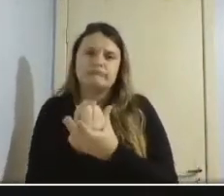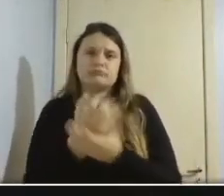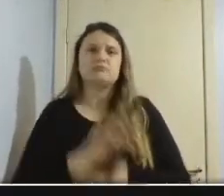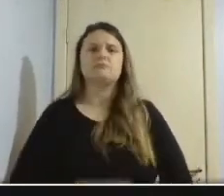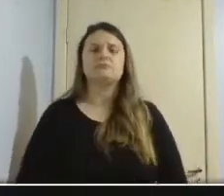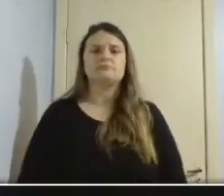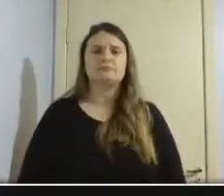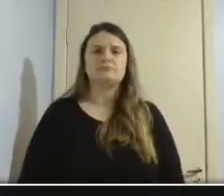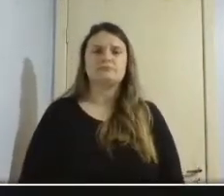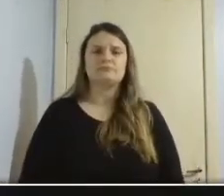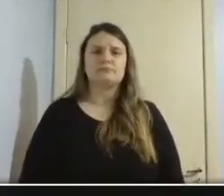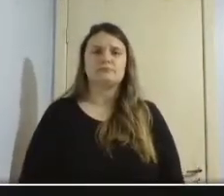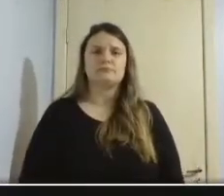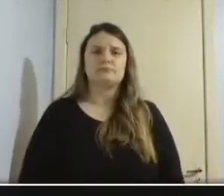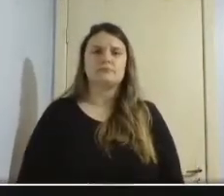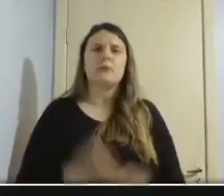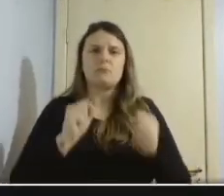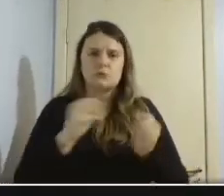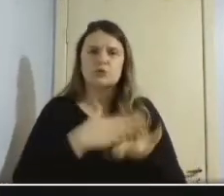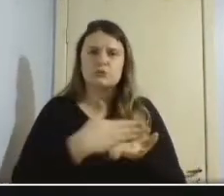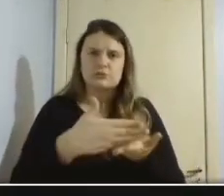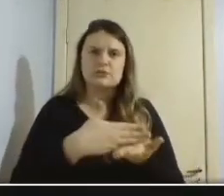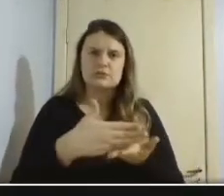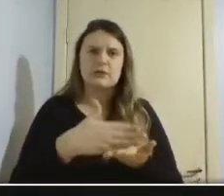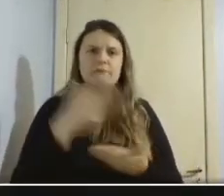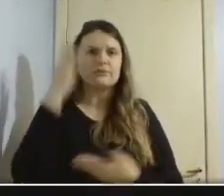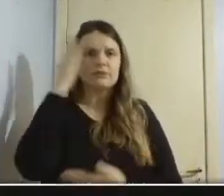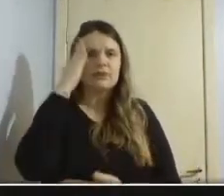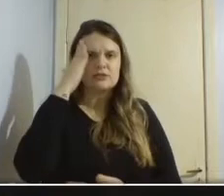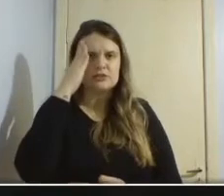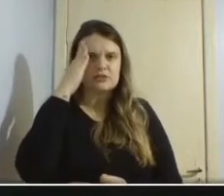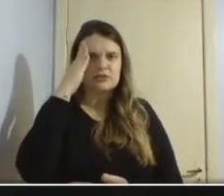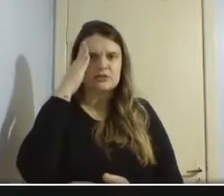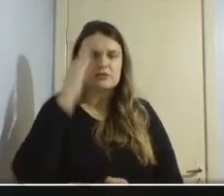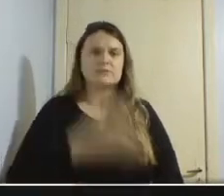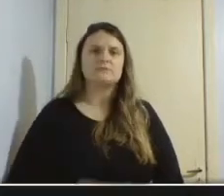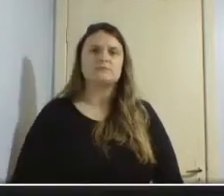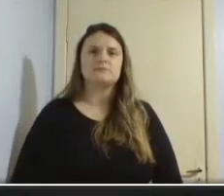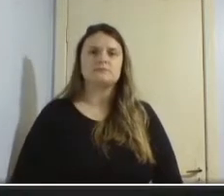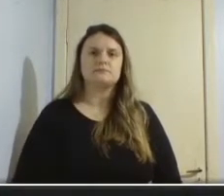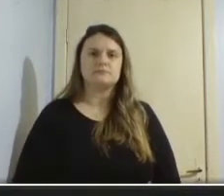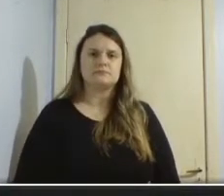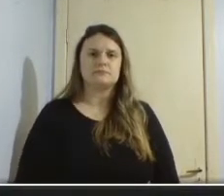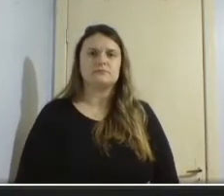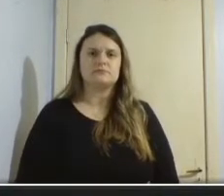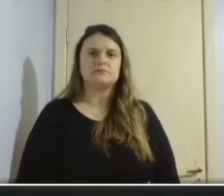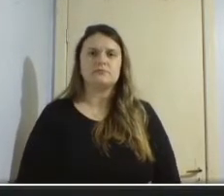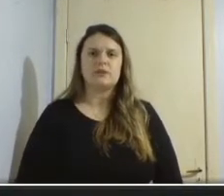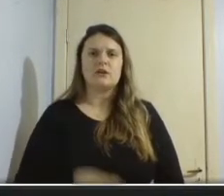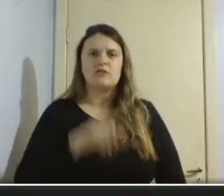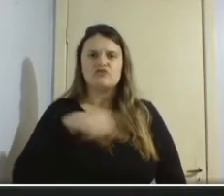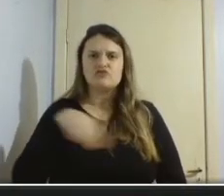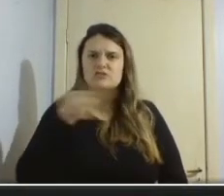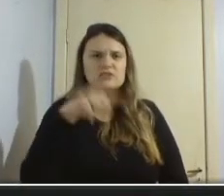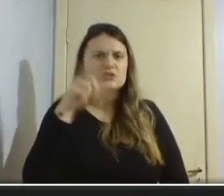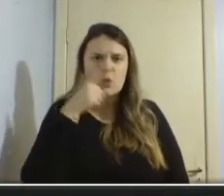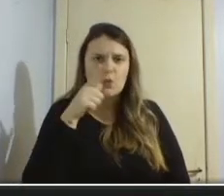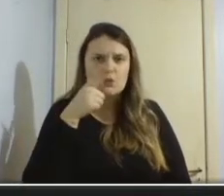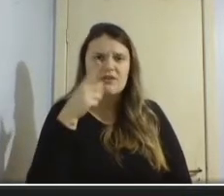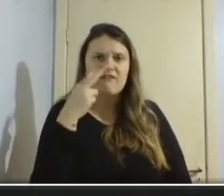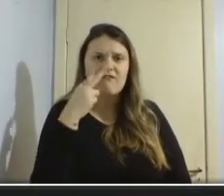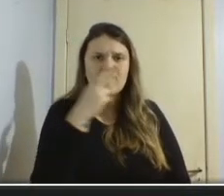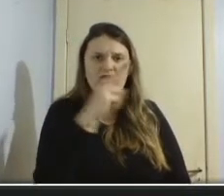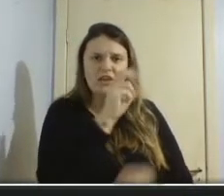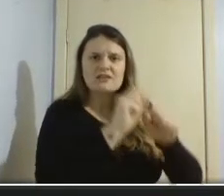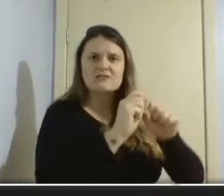Pode dar prosseguimento. Então, se eu compreendi, vocês não estão conseguindo ver os slides que eu estou projetando, é isso? Isso. Nesse momento,